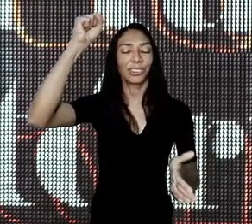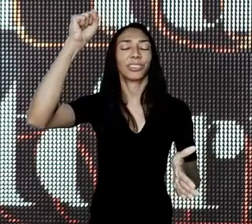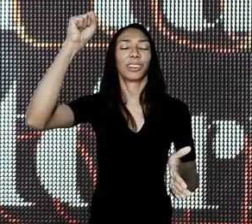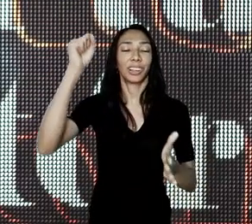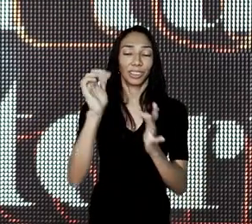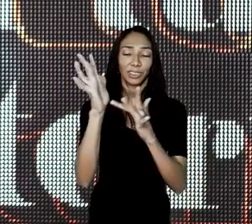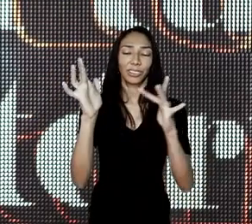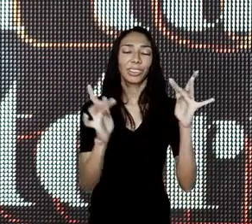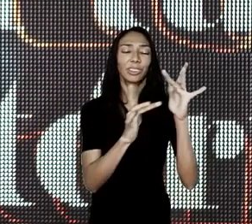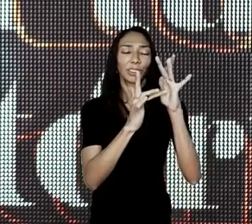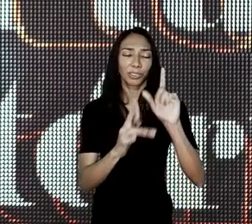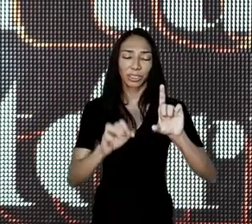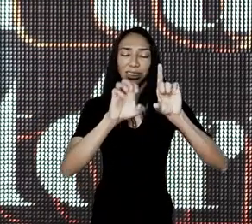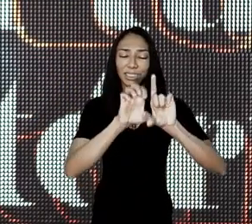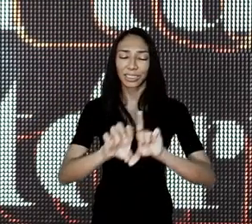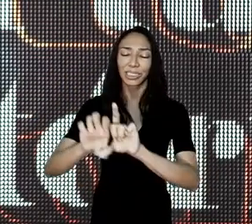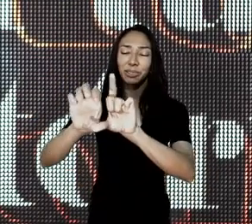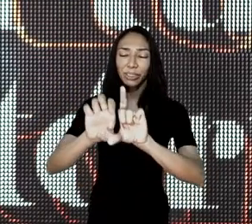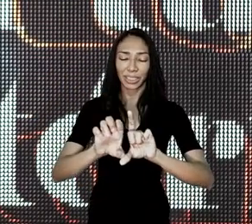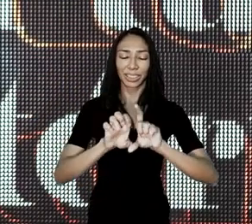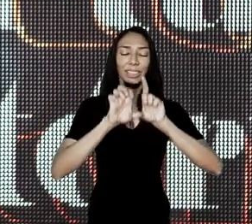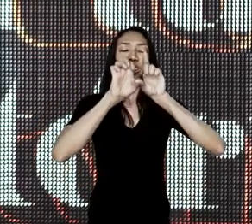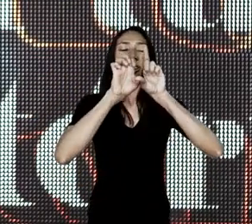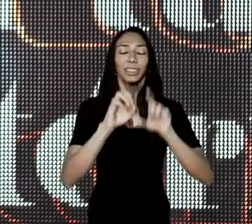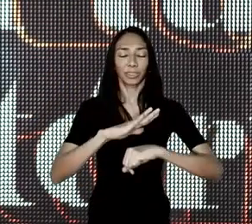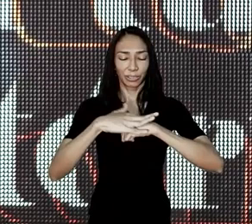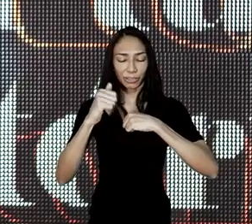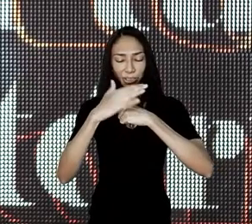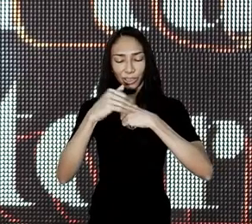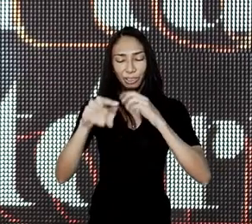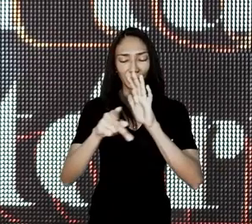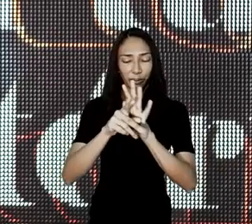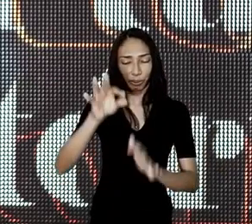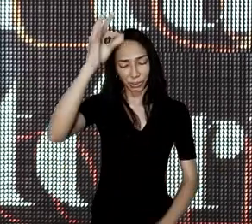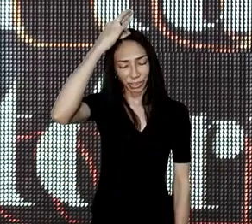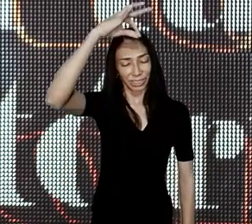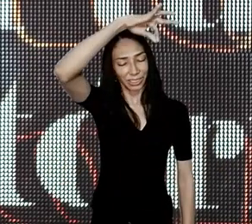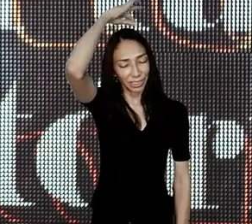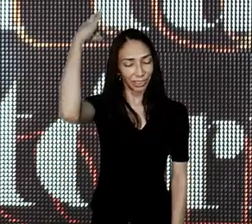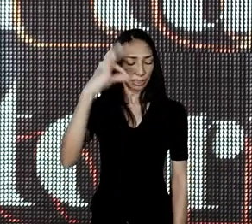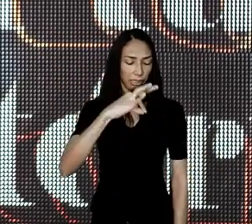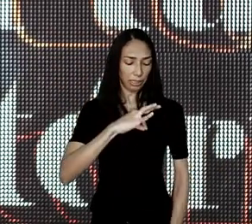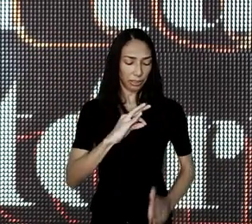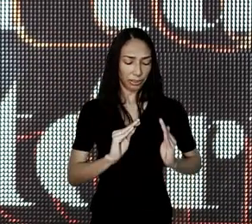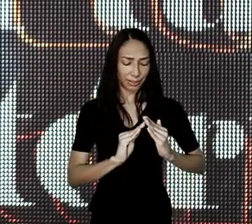é Emanuel, Deus conosco. Mais do que isso, Ele deixou o Consolador, o Doce Espírito Santo que habita em nós.